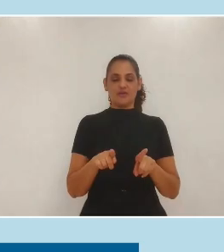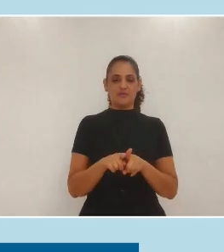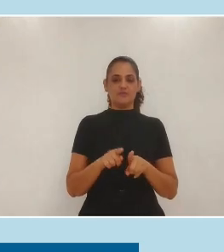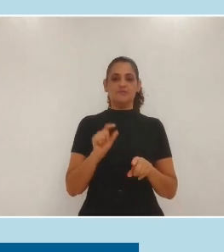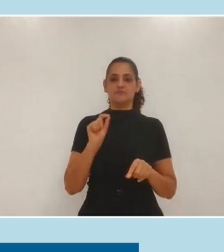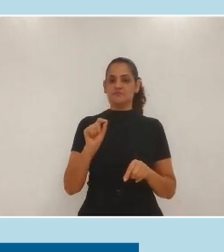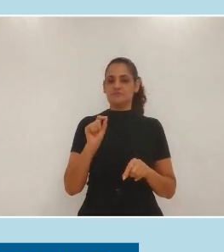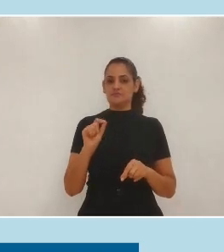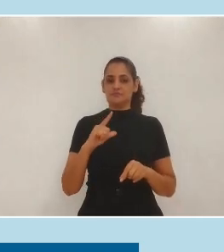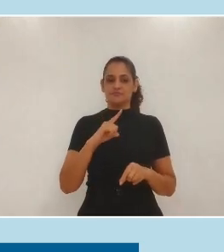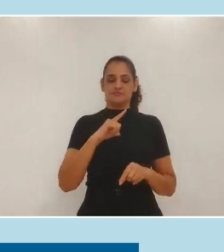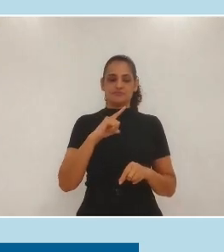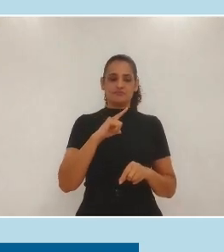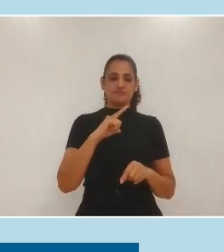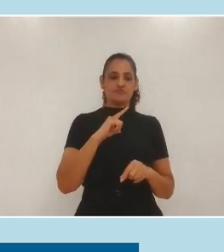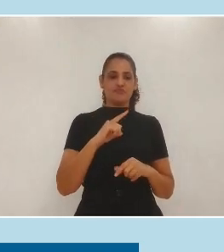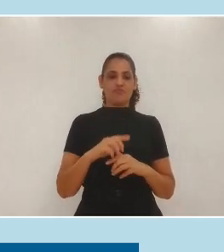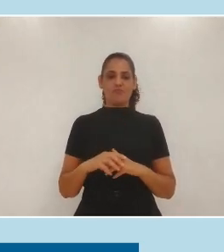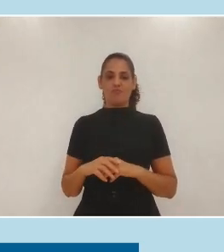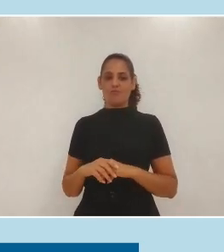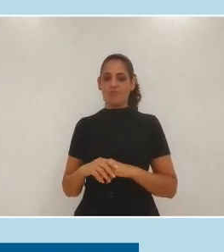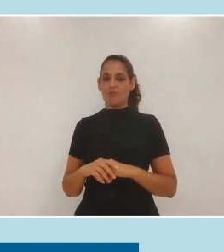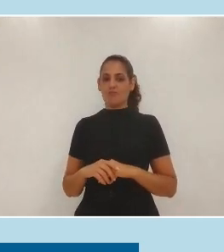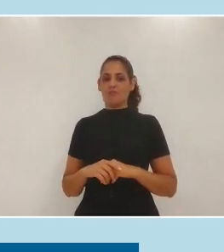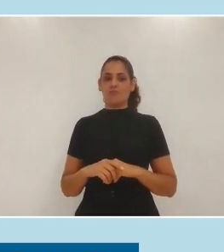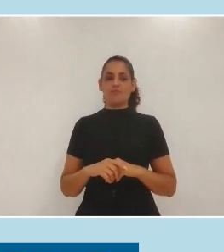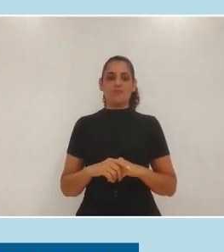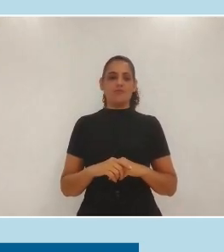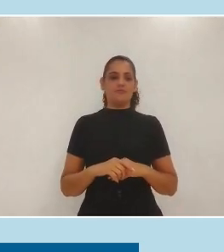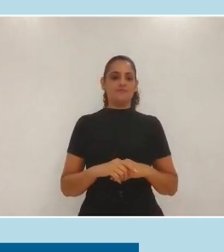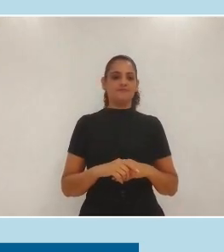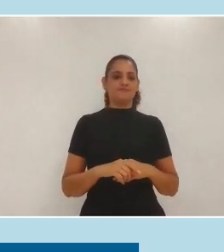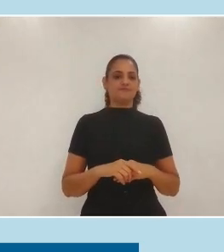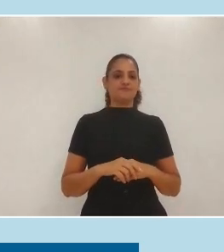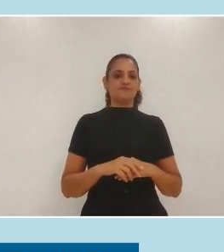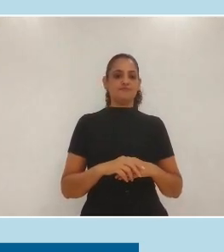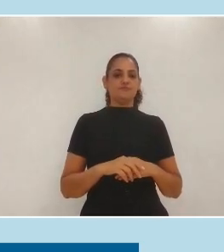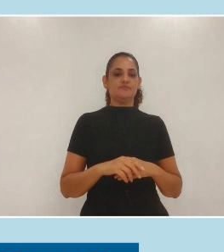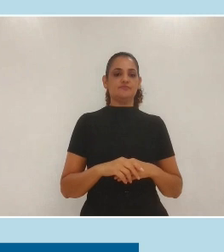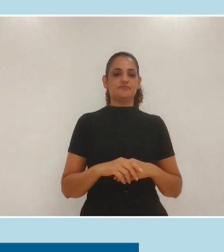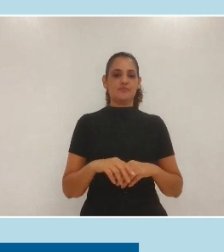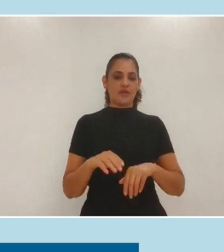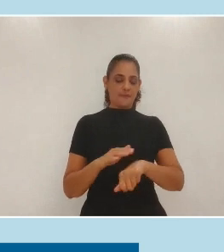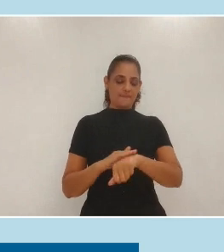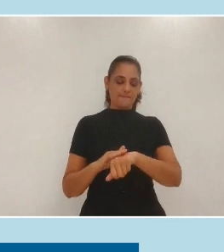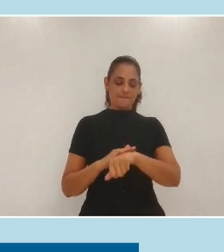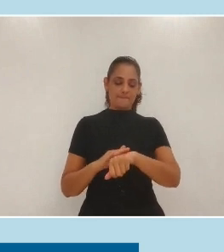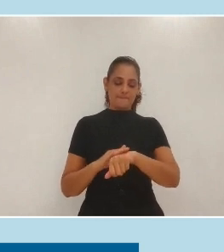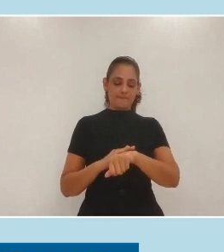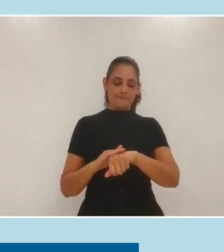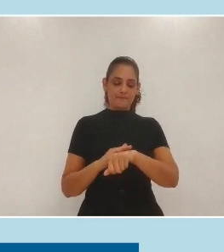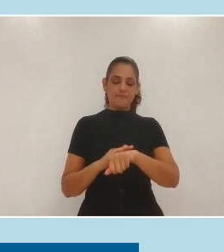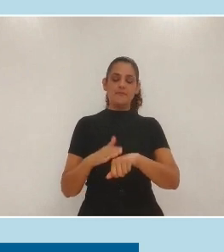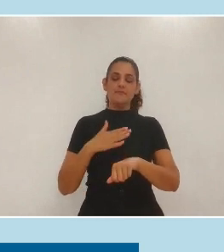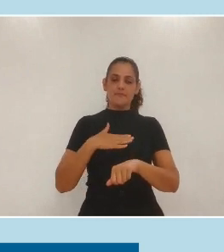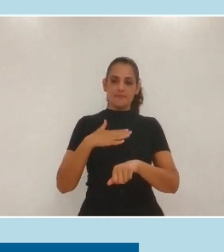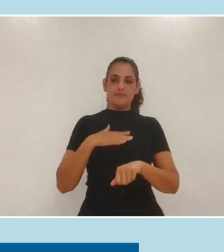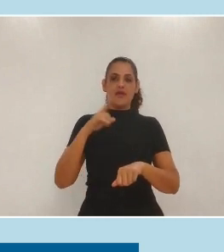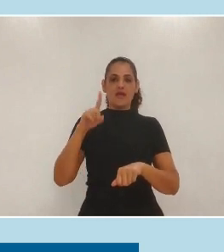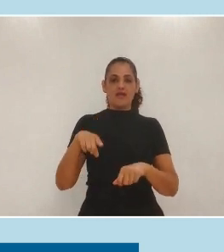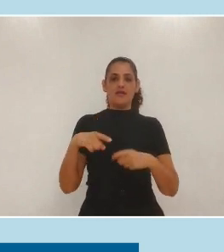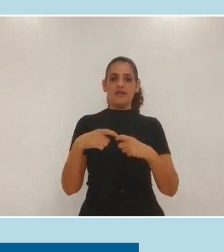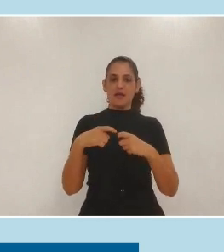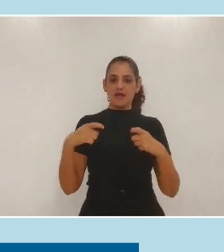excesso. Eu não tenho muito a parte da pele. A minha pele ela é elástica, mas eu não